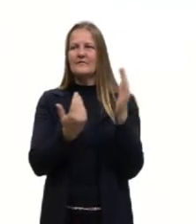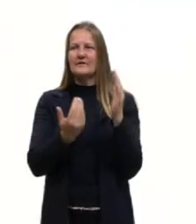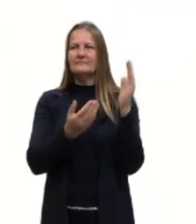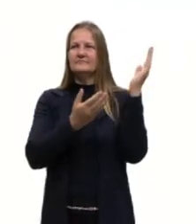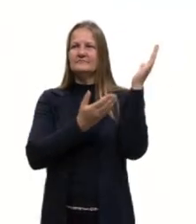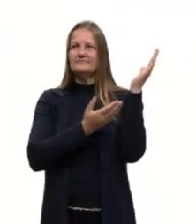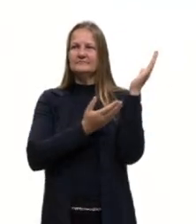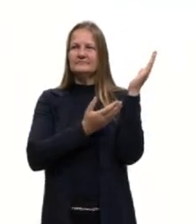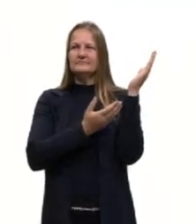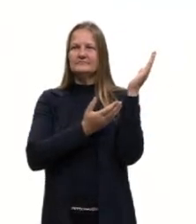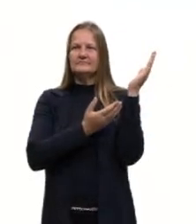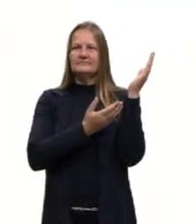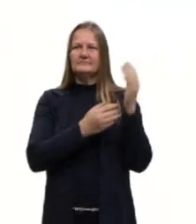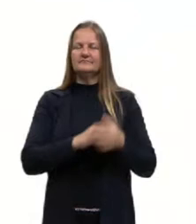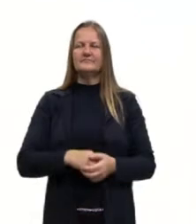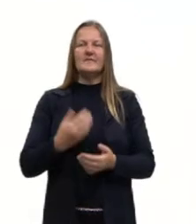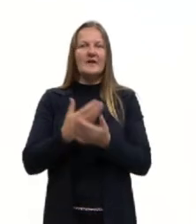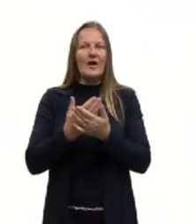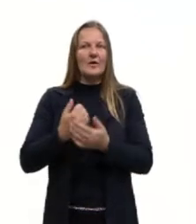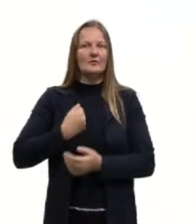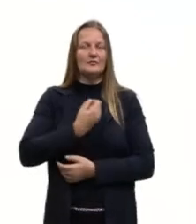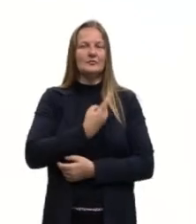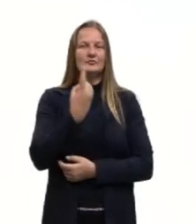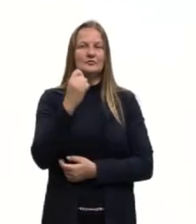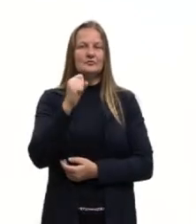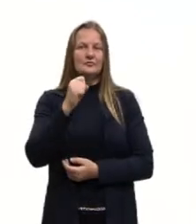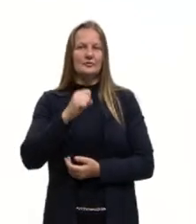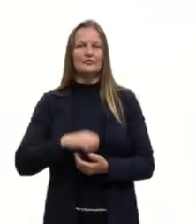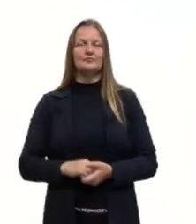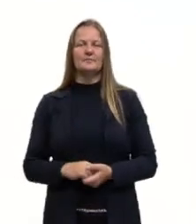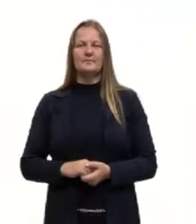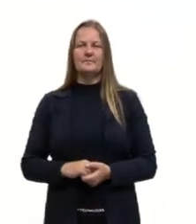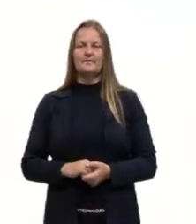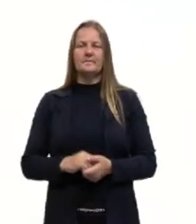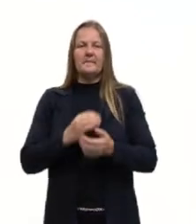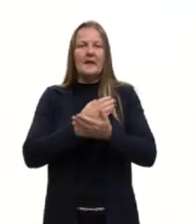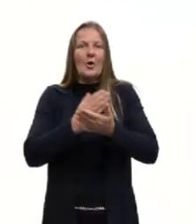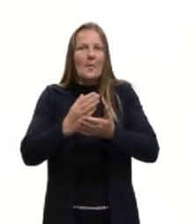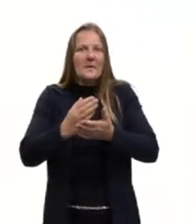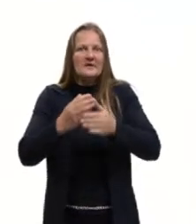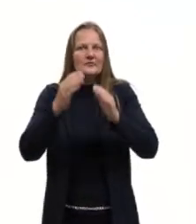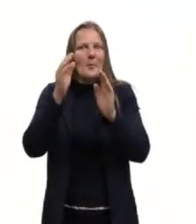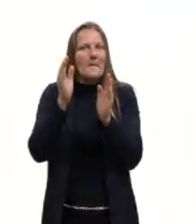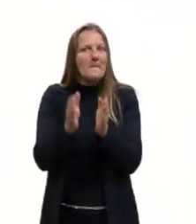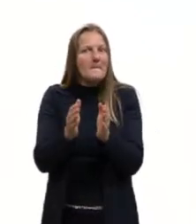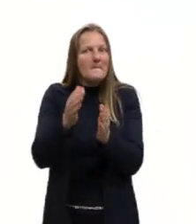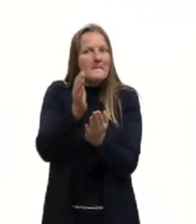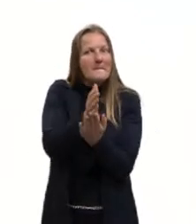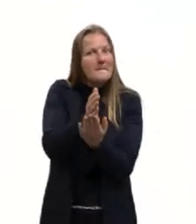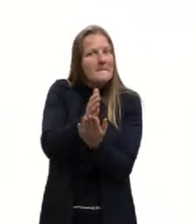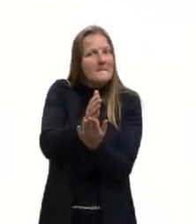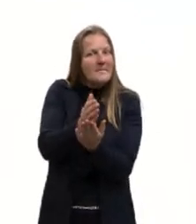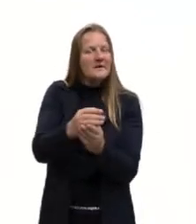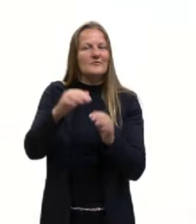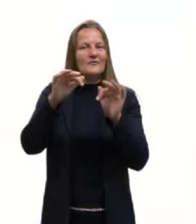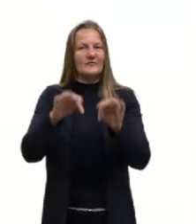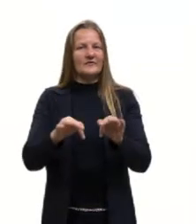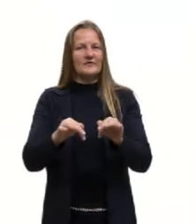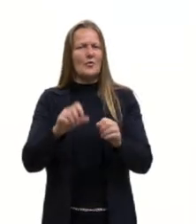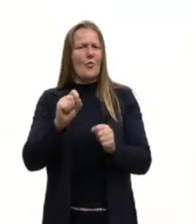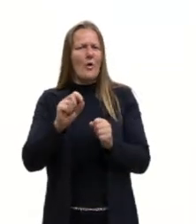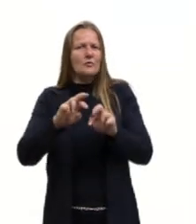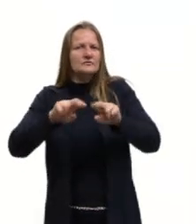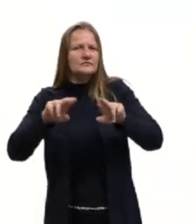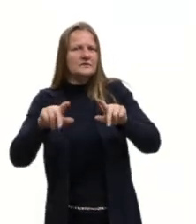a nossa aula 18 em que começo meio e fim Qual a diferença da redação para o texto